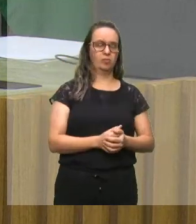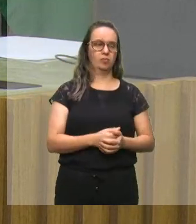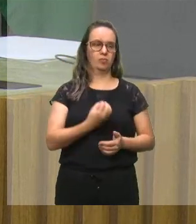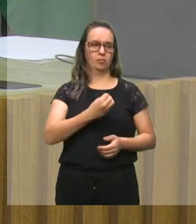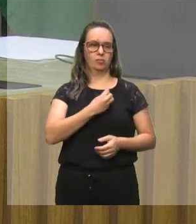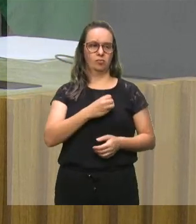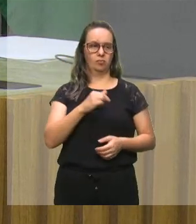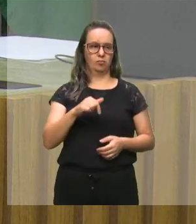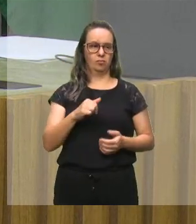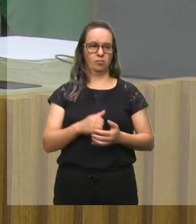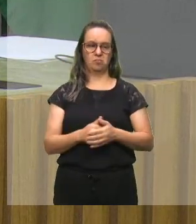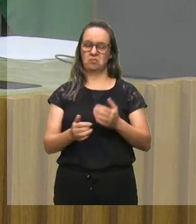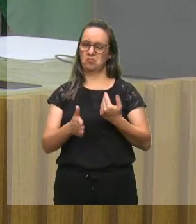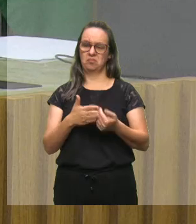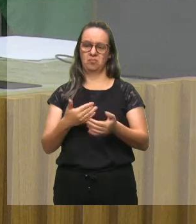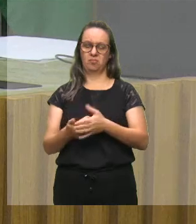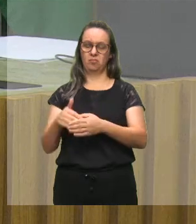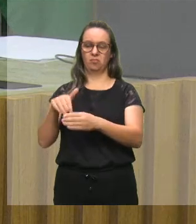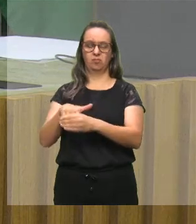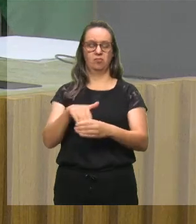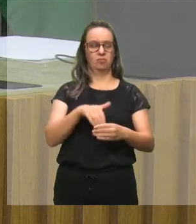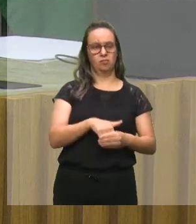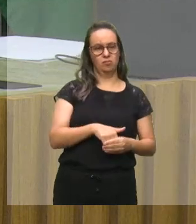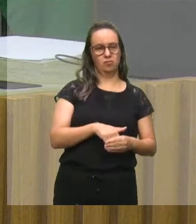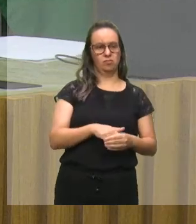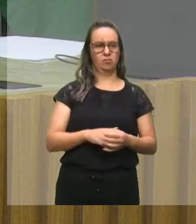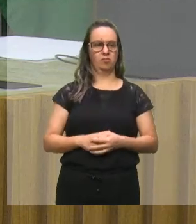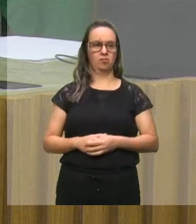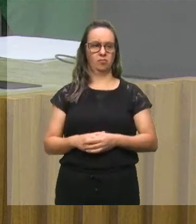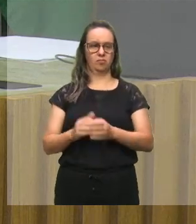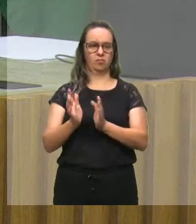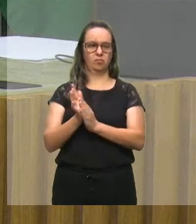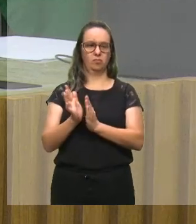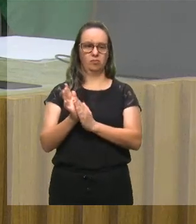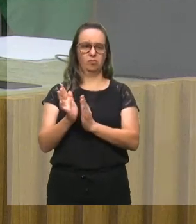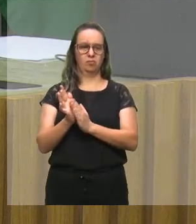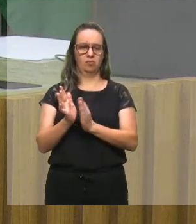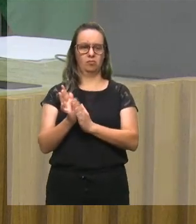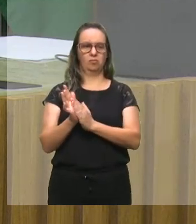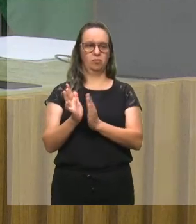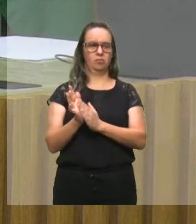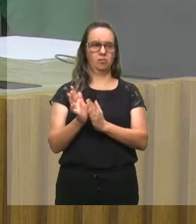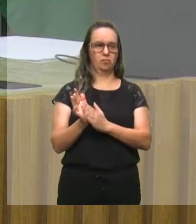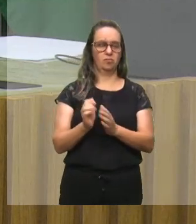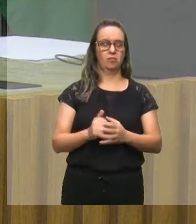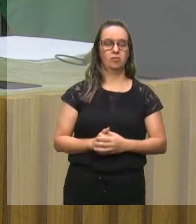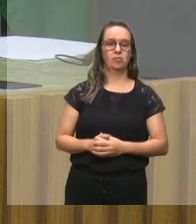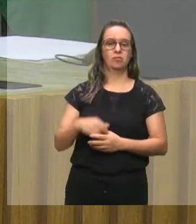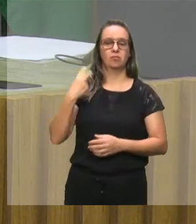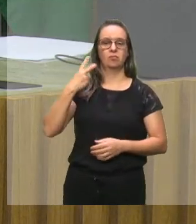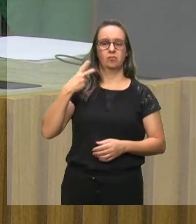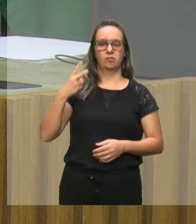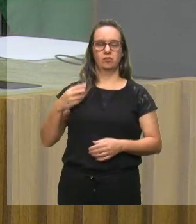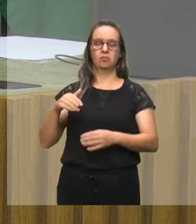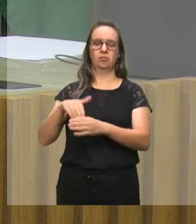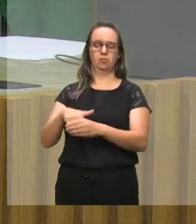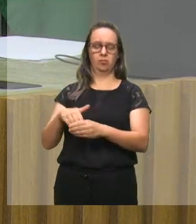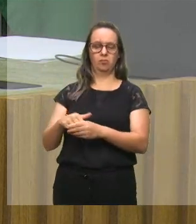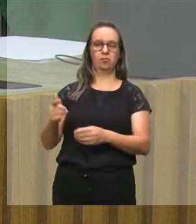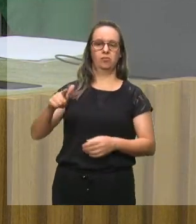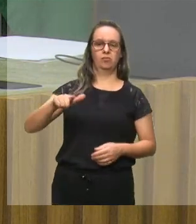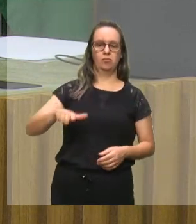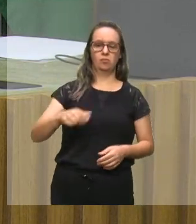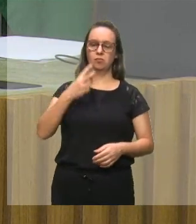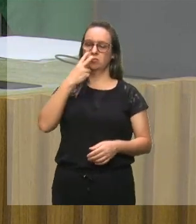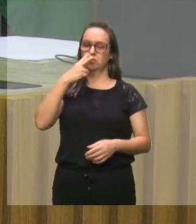terem sido reeleitos ou não, né? Parabenizar as pessoas que foram reeleitas também, pedir que vocês olhem